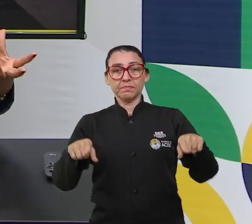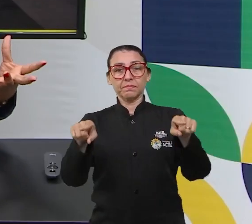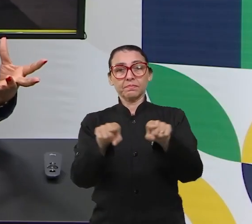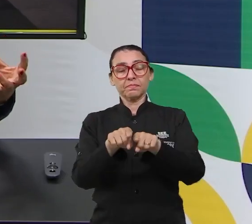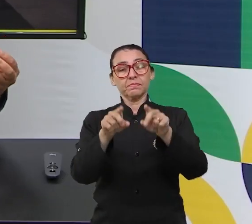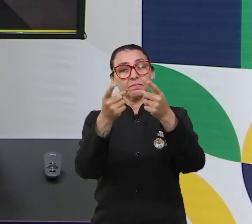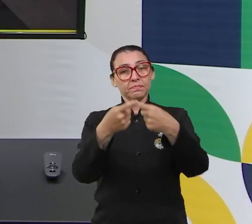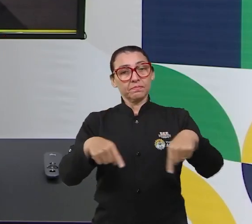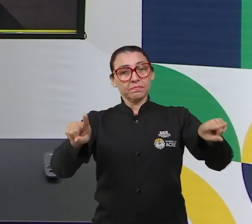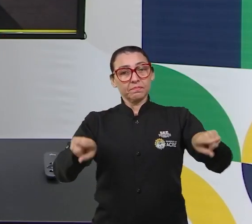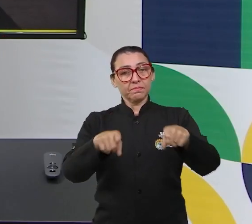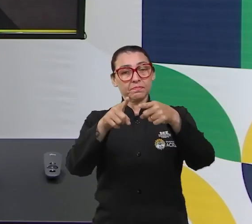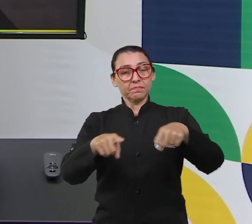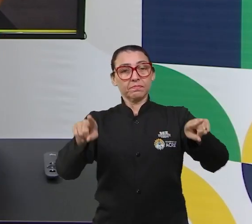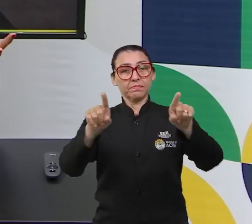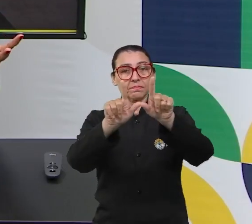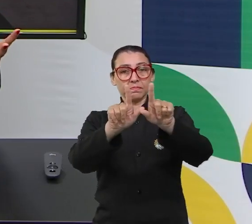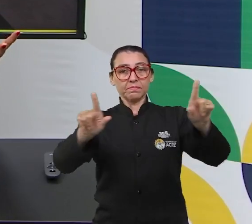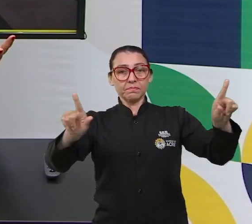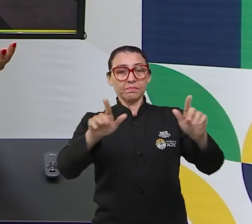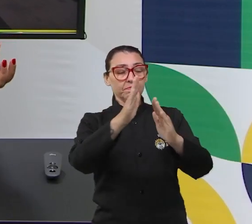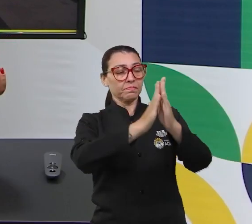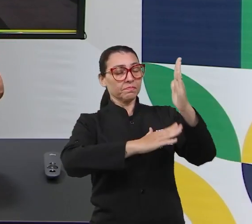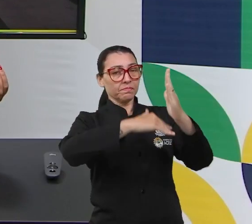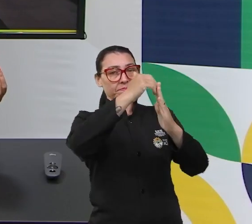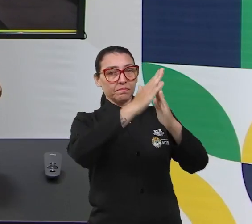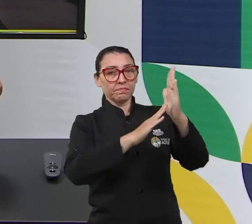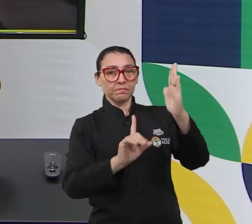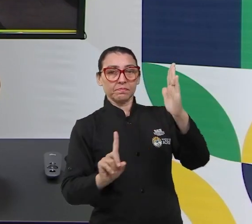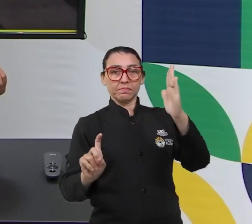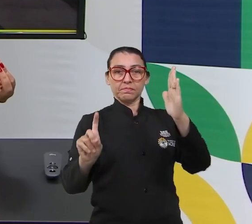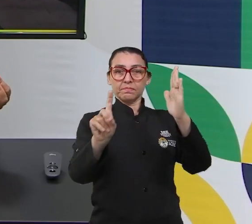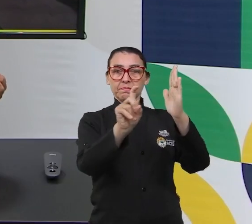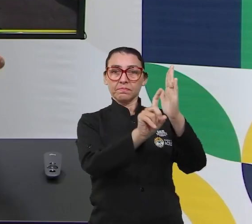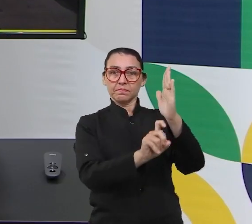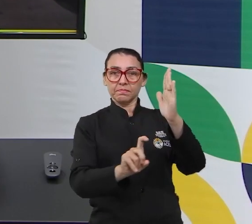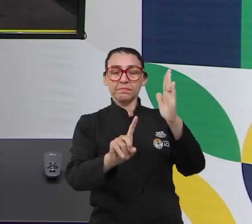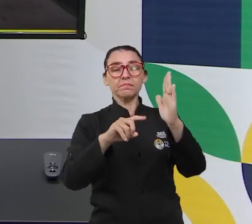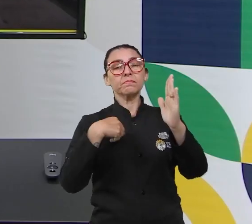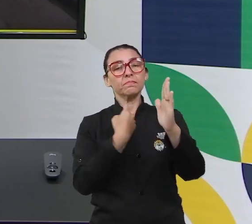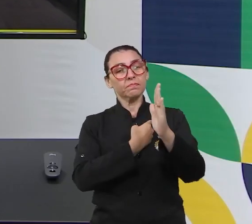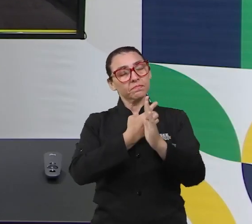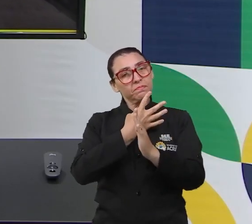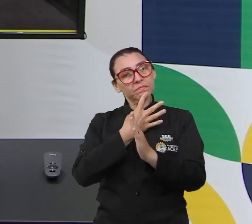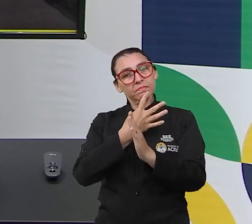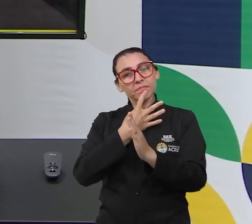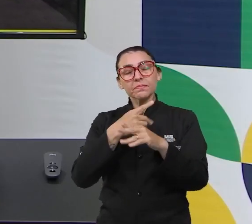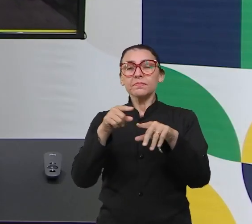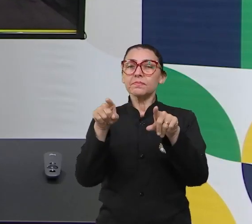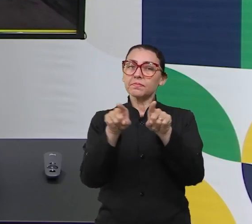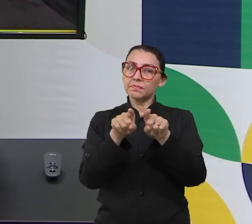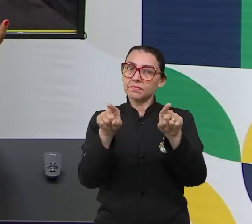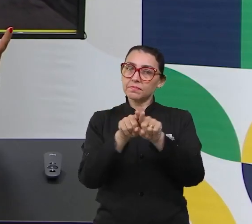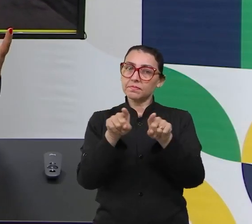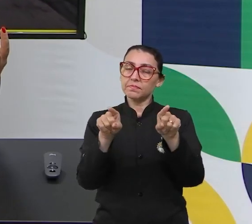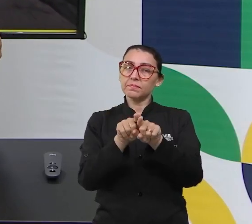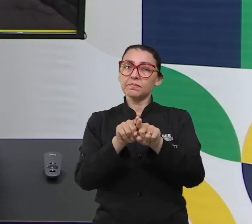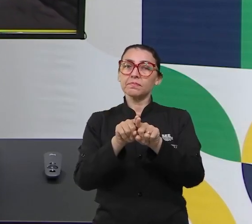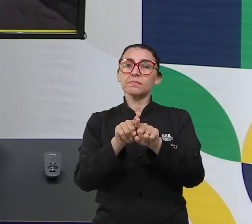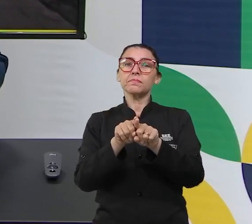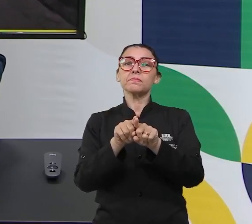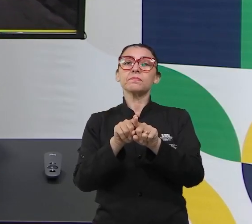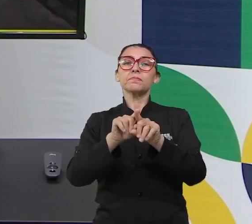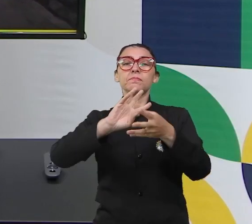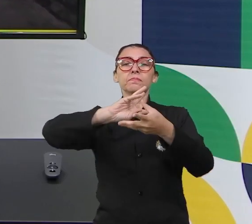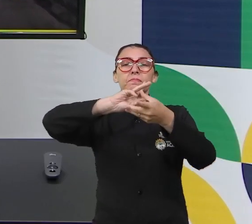a música, como uma parede pintada, o grafite como nós conhecemos, como artes cênicas que nós